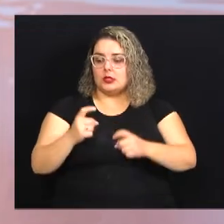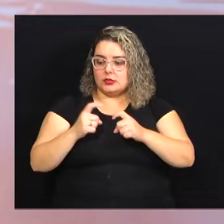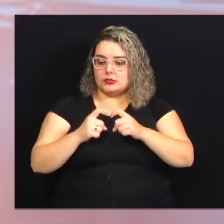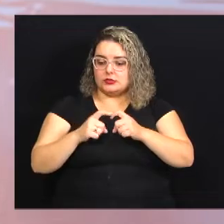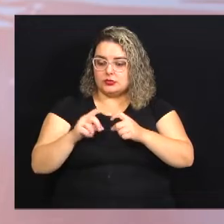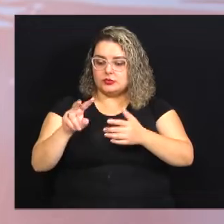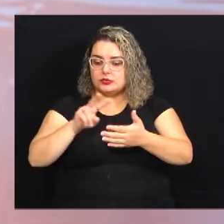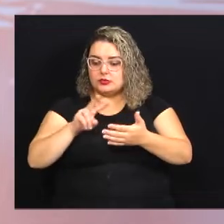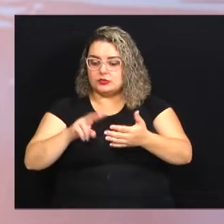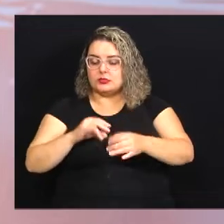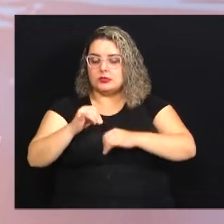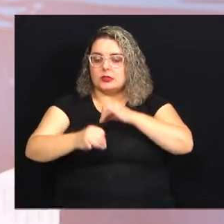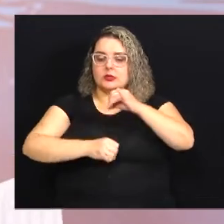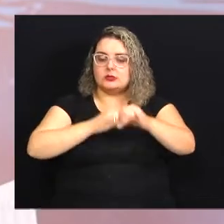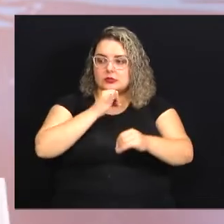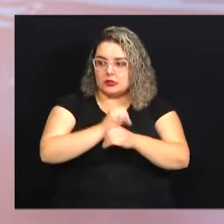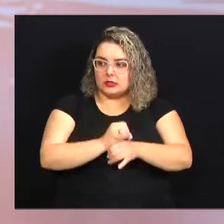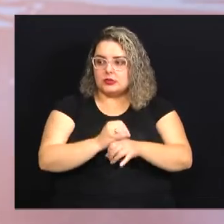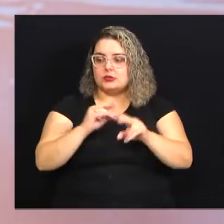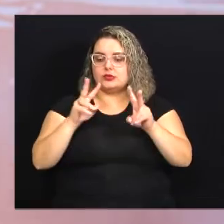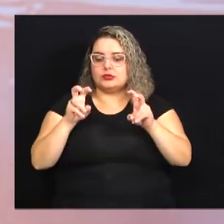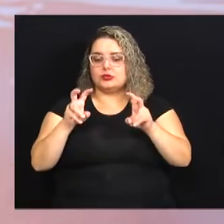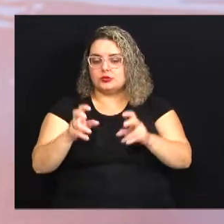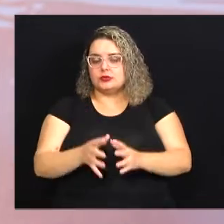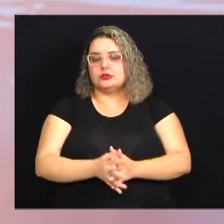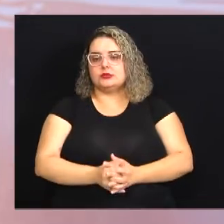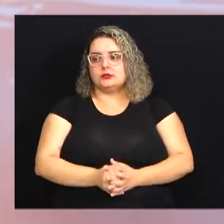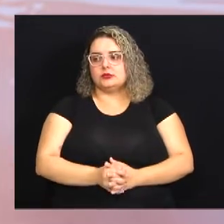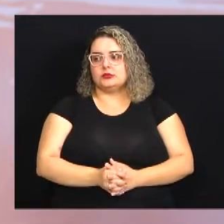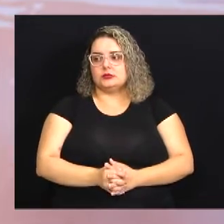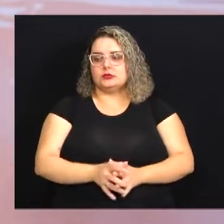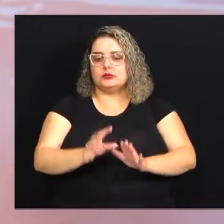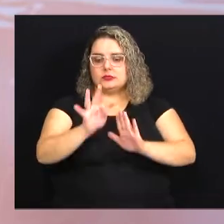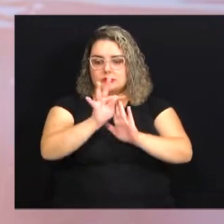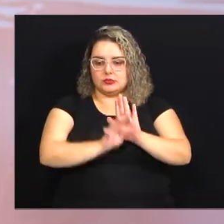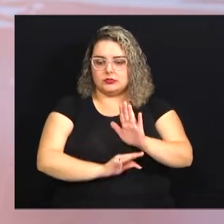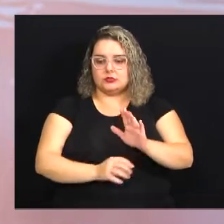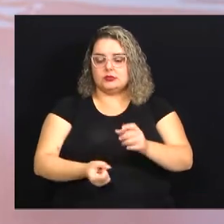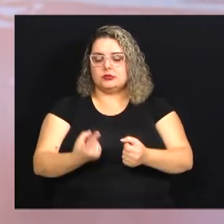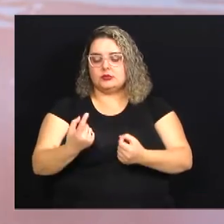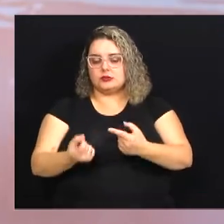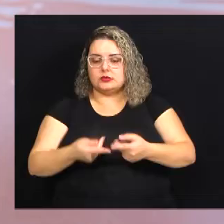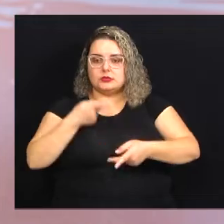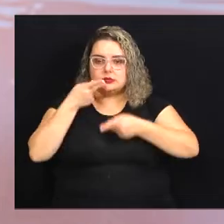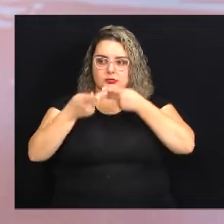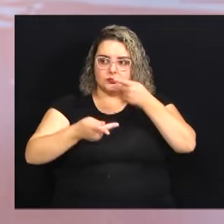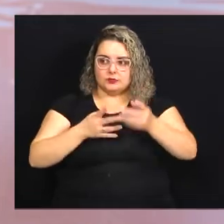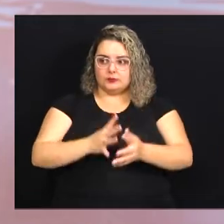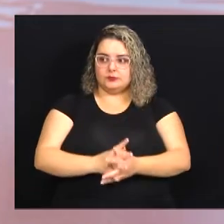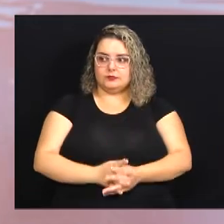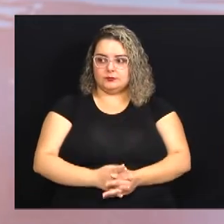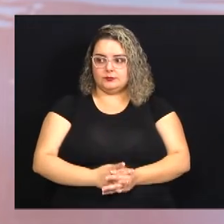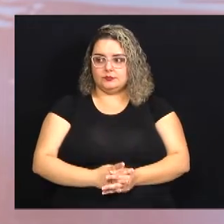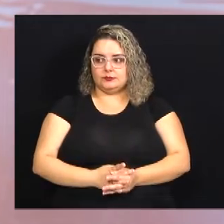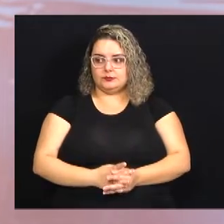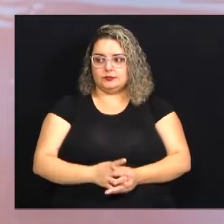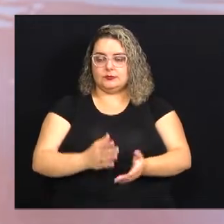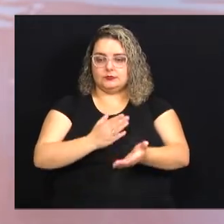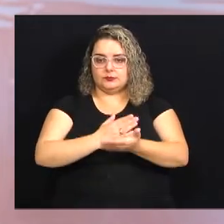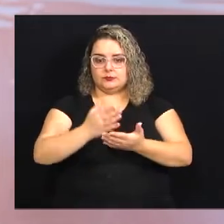uma olhada na internet sobre esse tema, eu vi alguns textos, né, alguns depoimentos que fala, a pessoa começa aí com